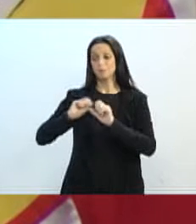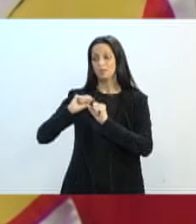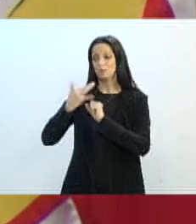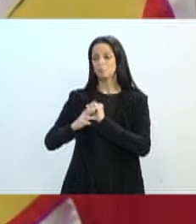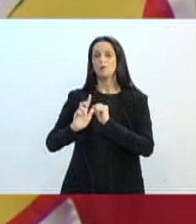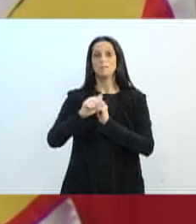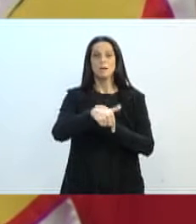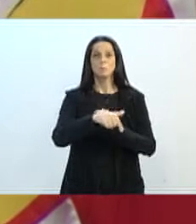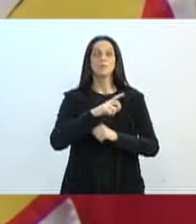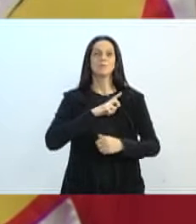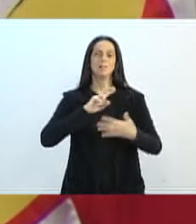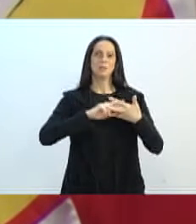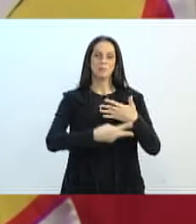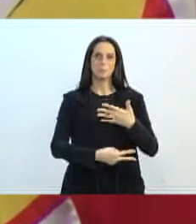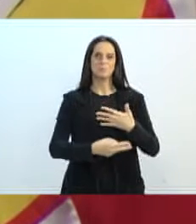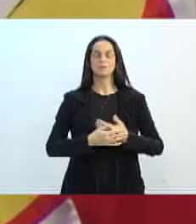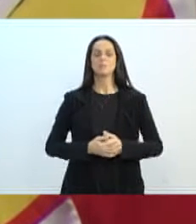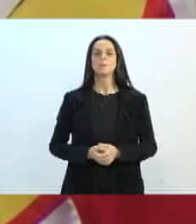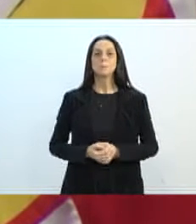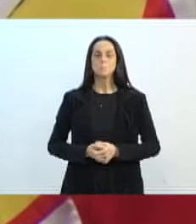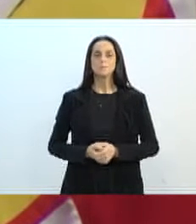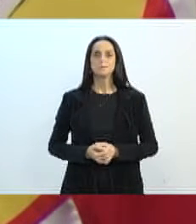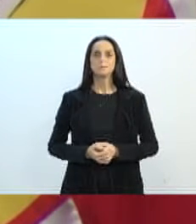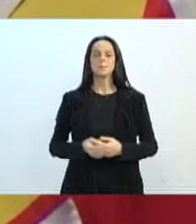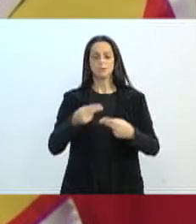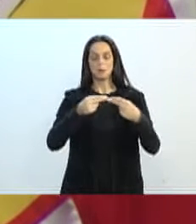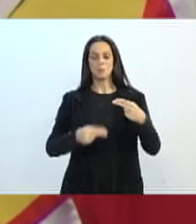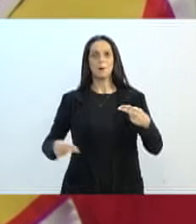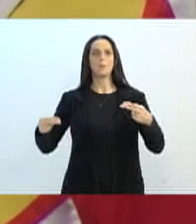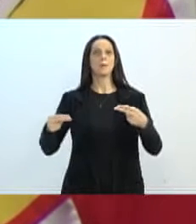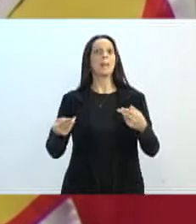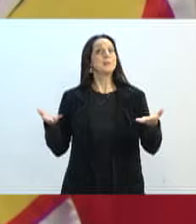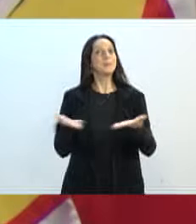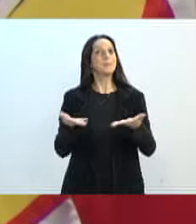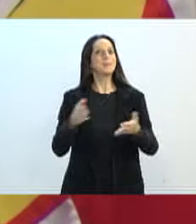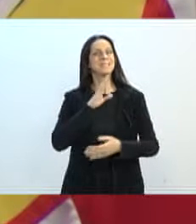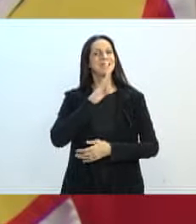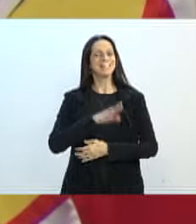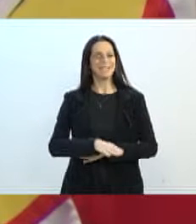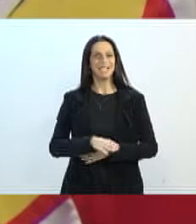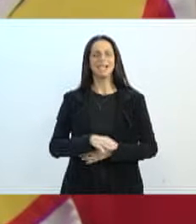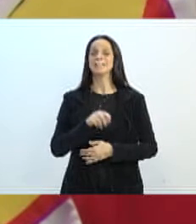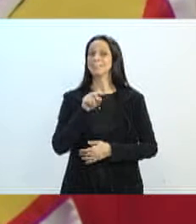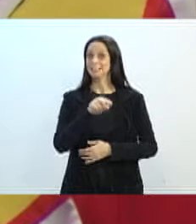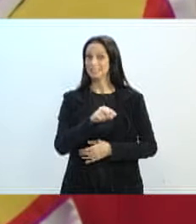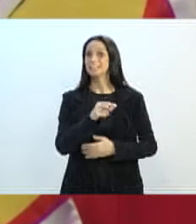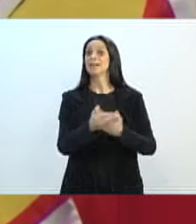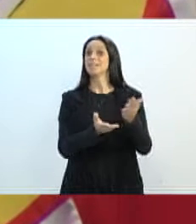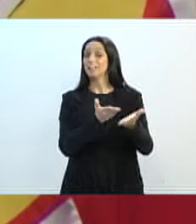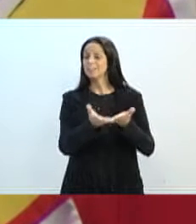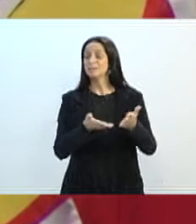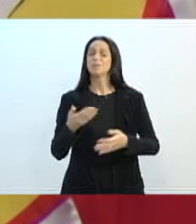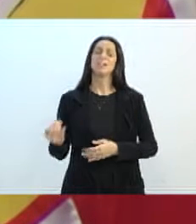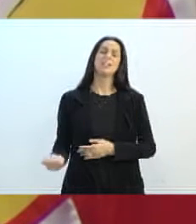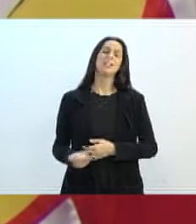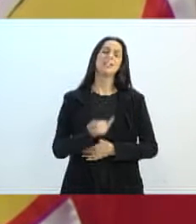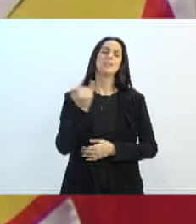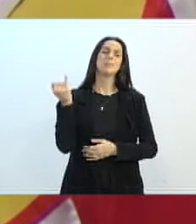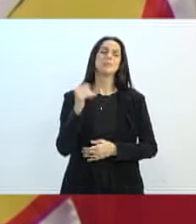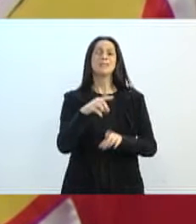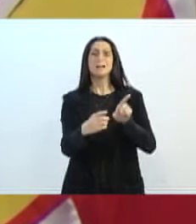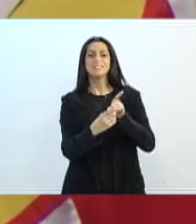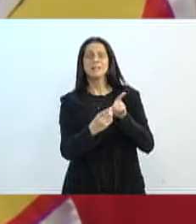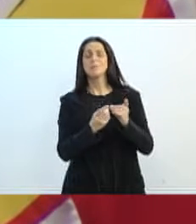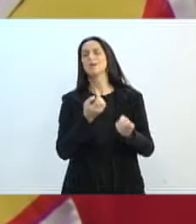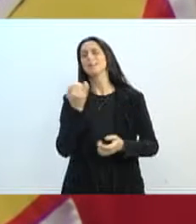pós-Covid. Então, o serviço foi inaugurado na tarde de hoje, muito importante e relevante esse serviço para a